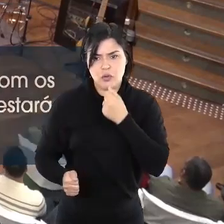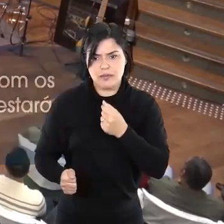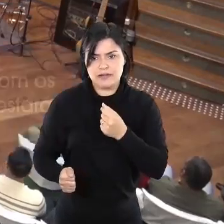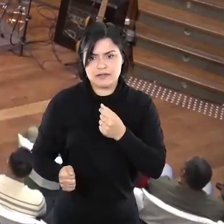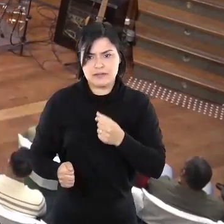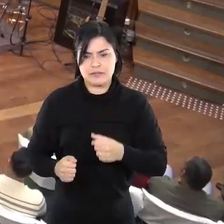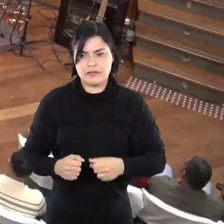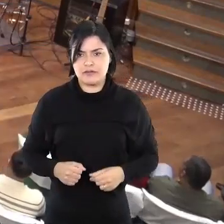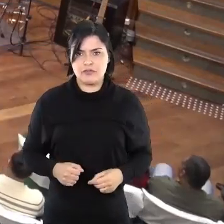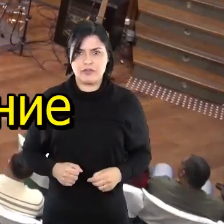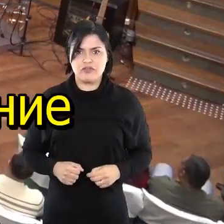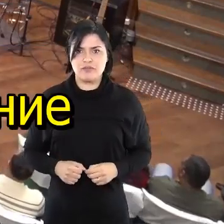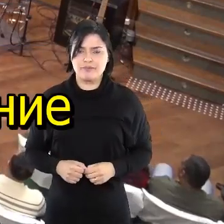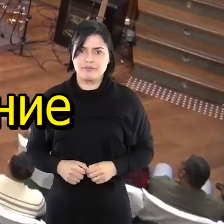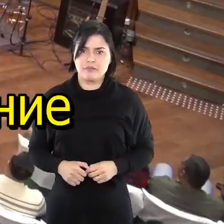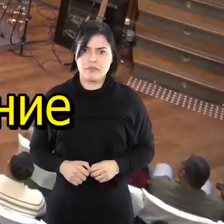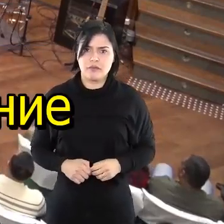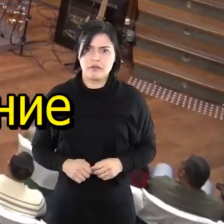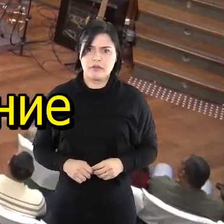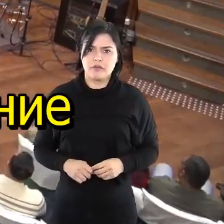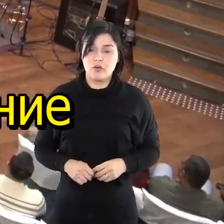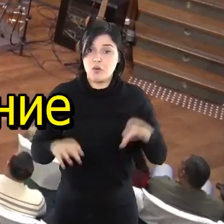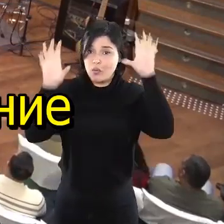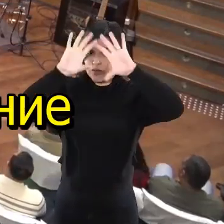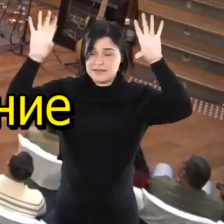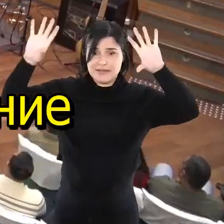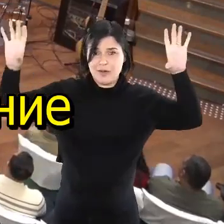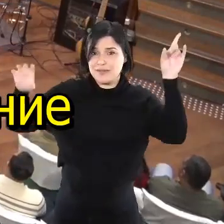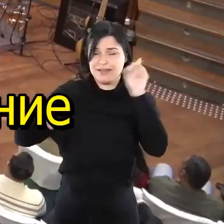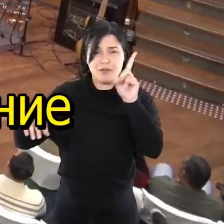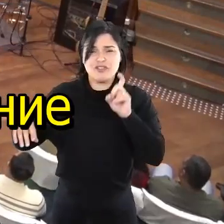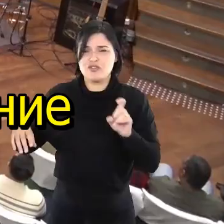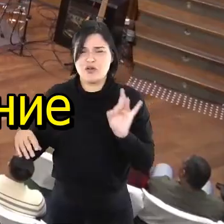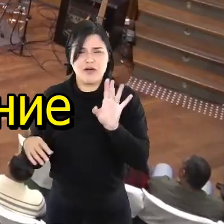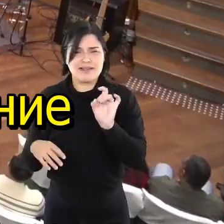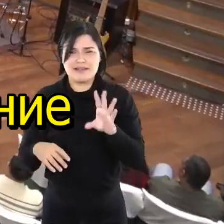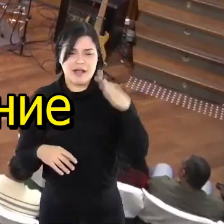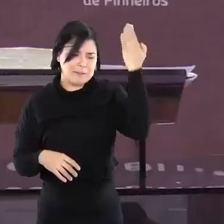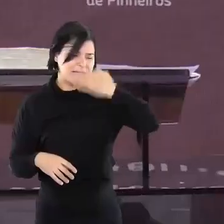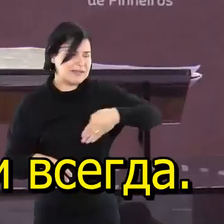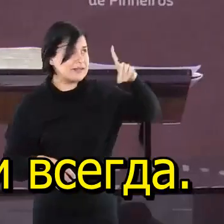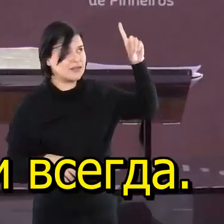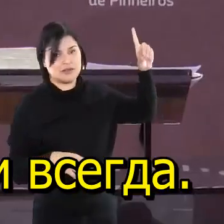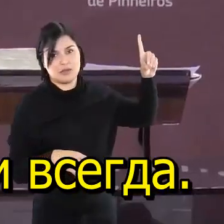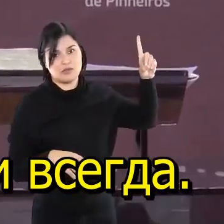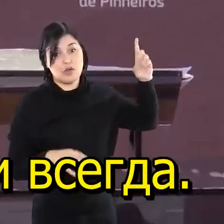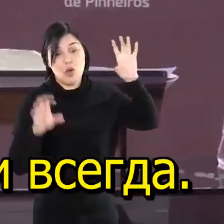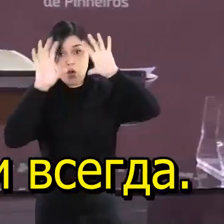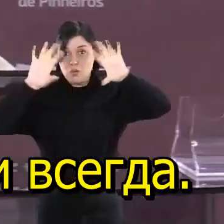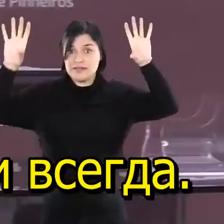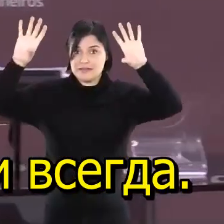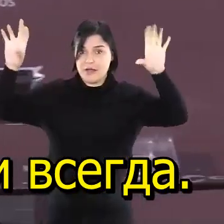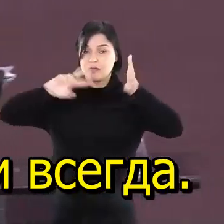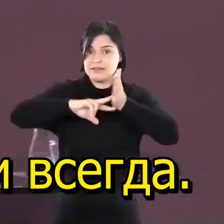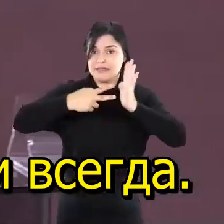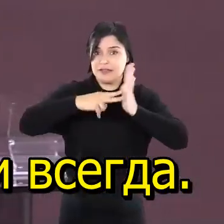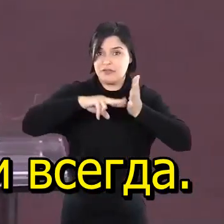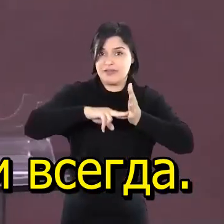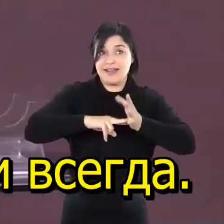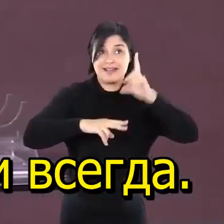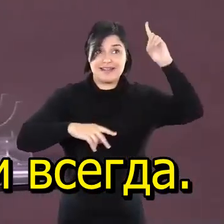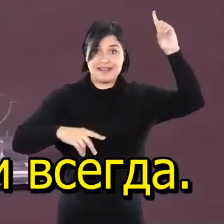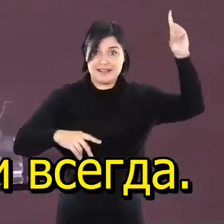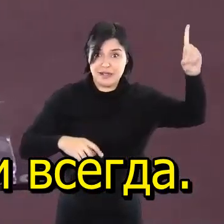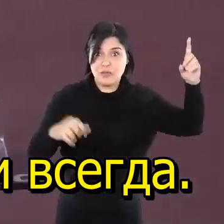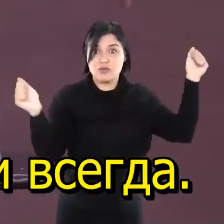céu. O céu não é só estar com Deus na presença dele. O céu significa que Deus estará